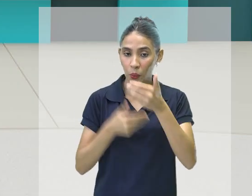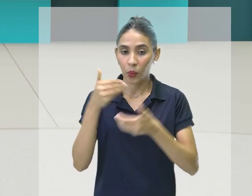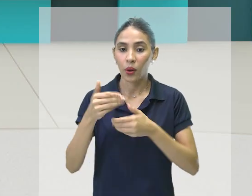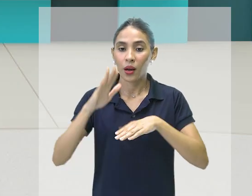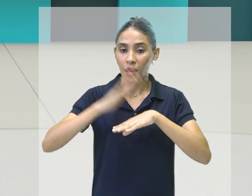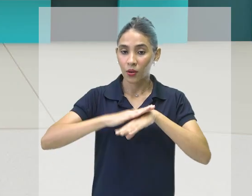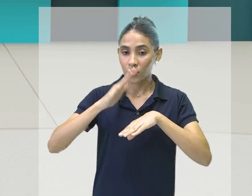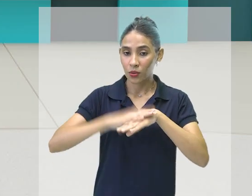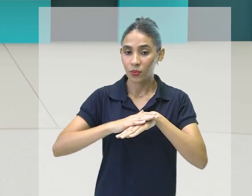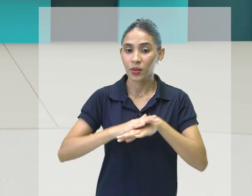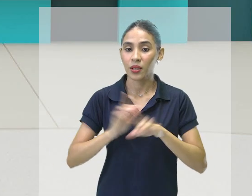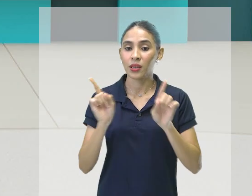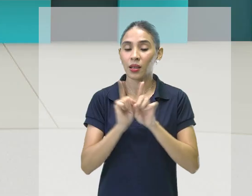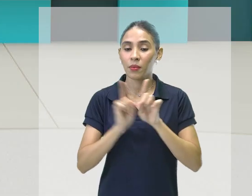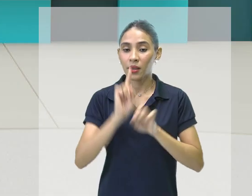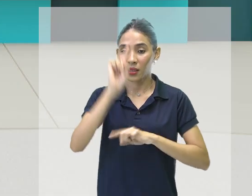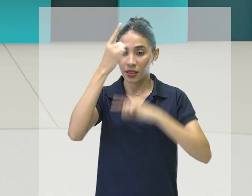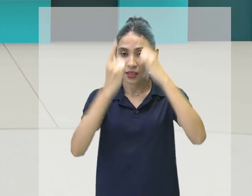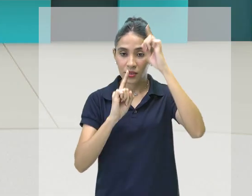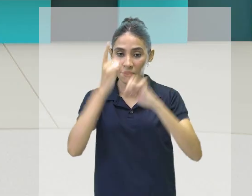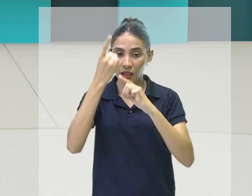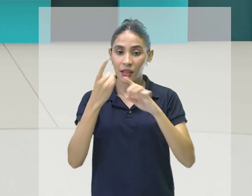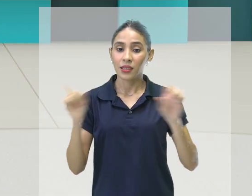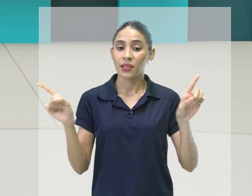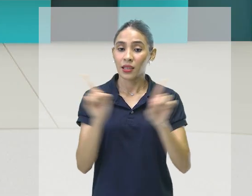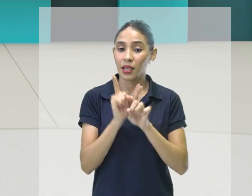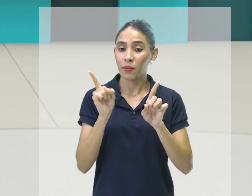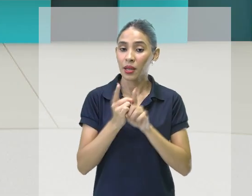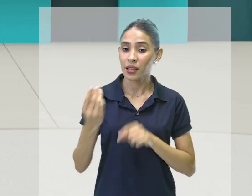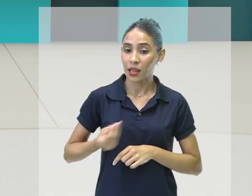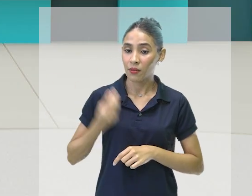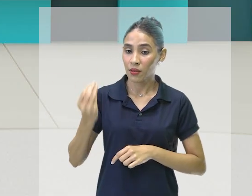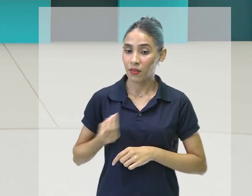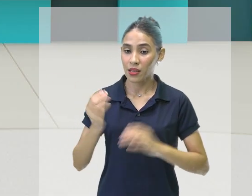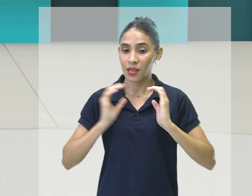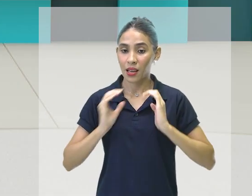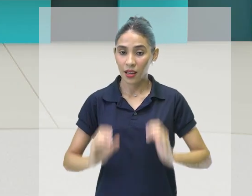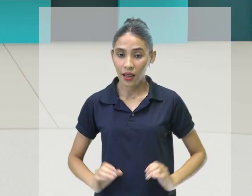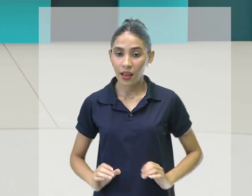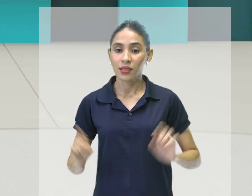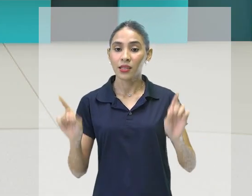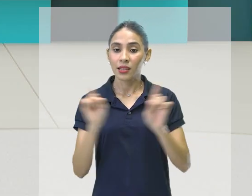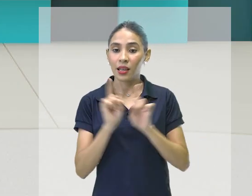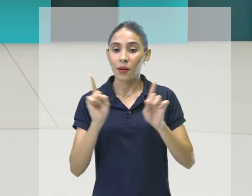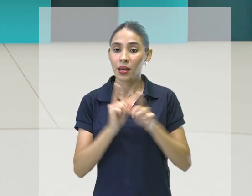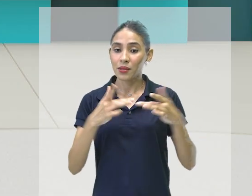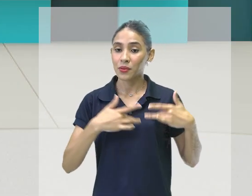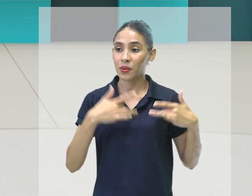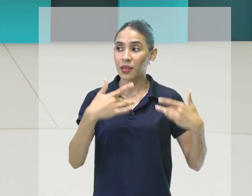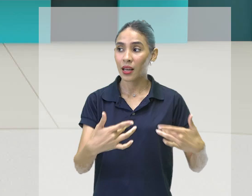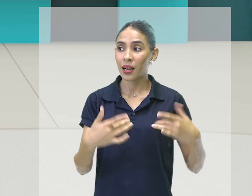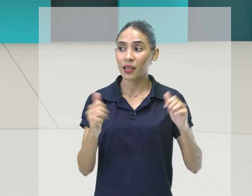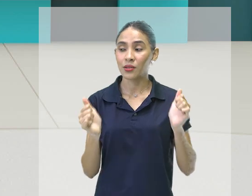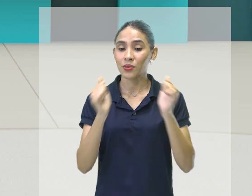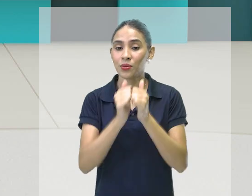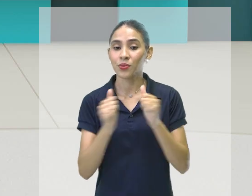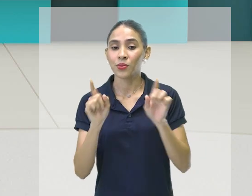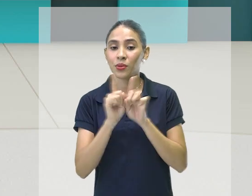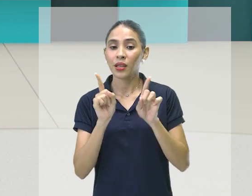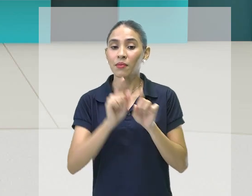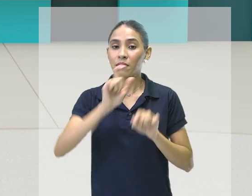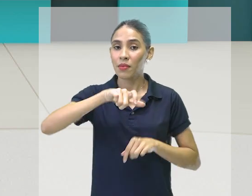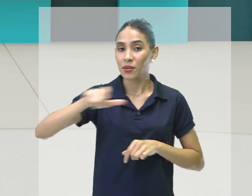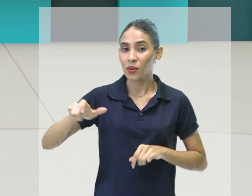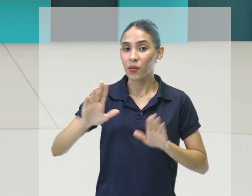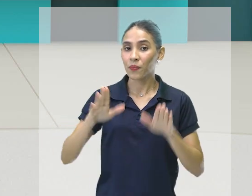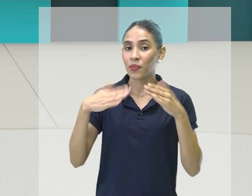favorecendo a construção da autonomia, da criatividade e da convivência ética e solidária